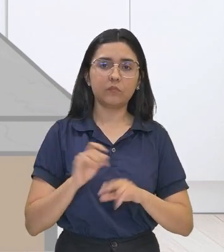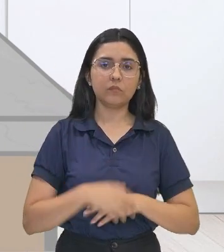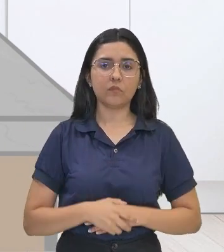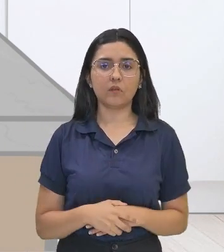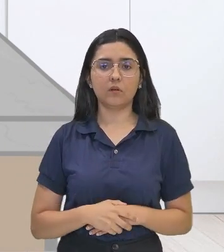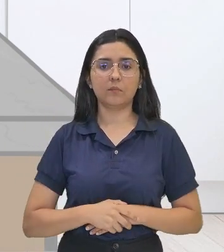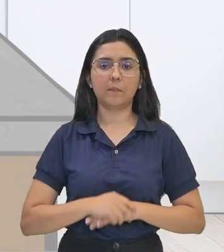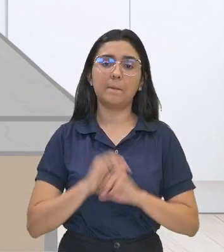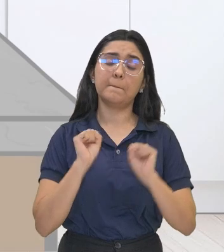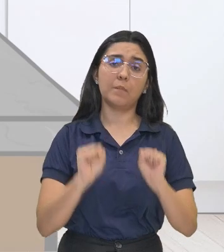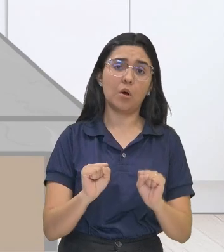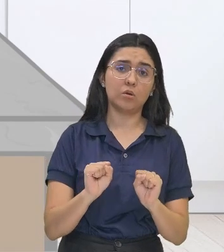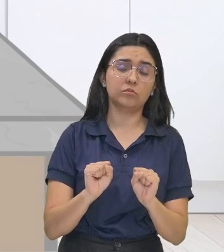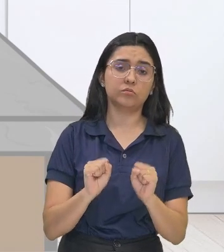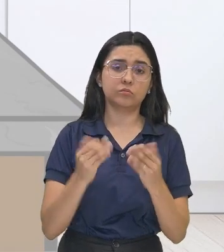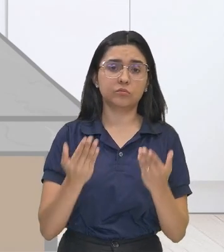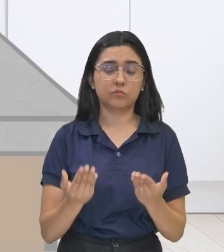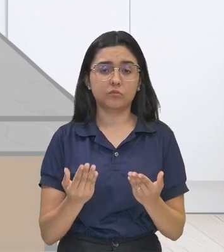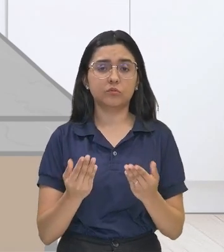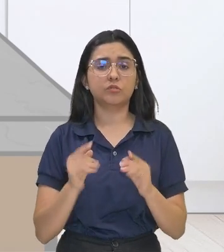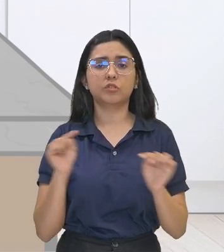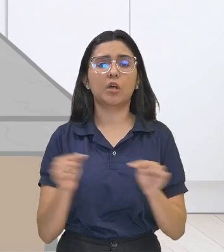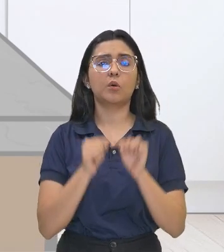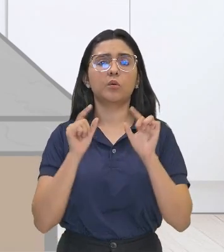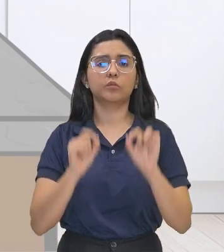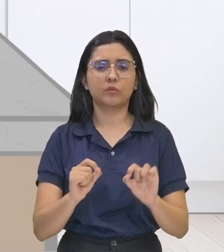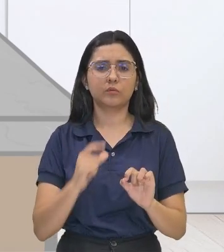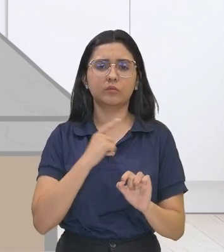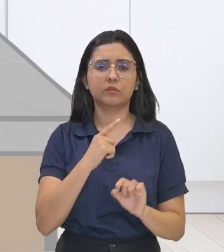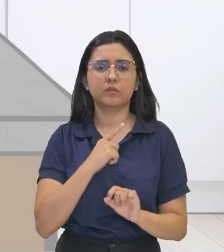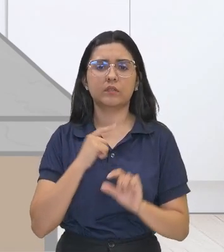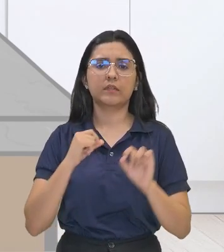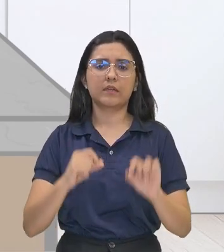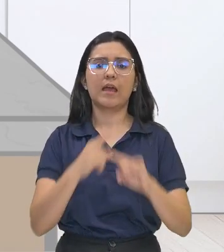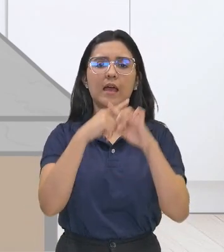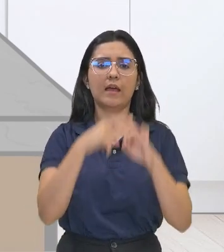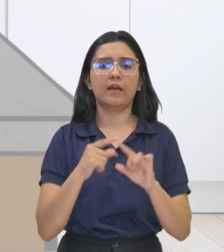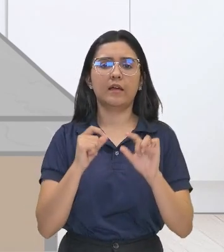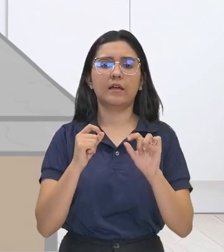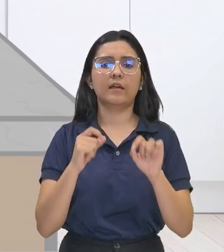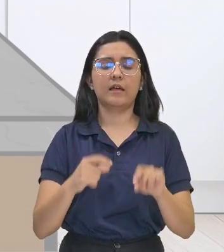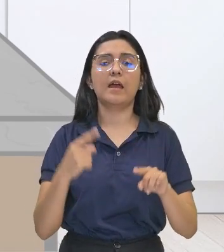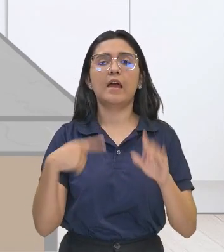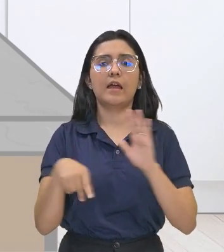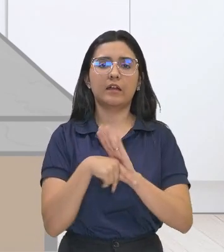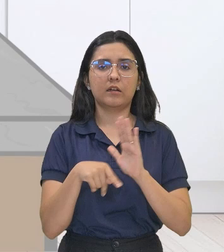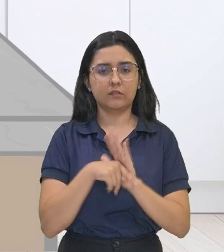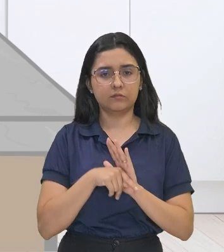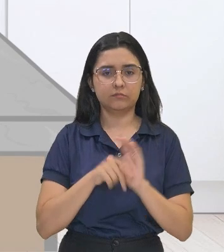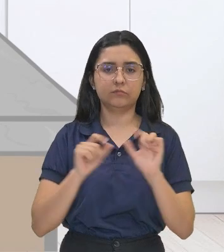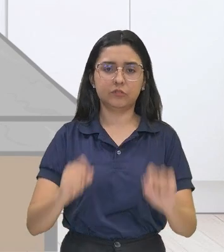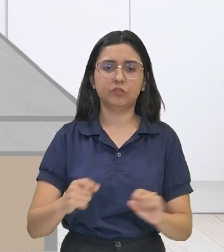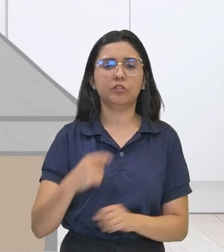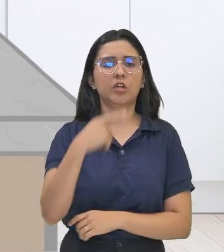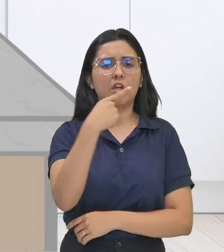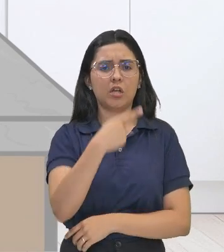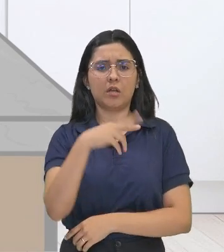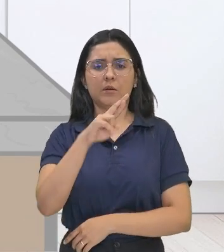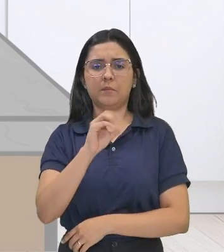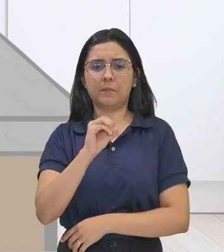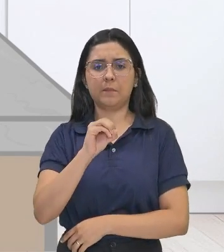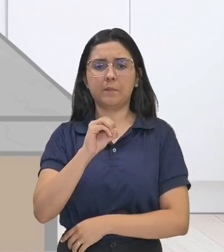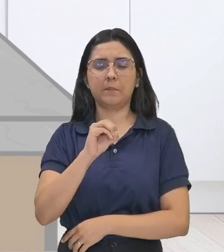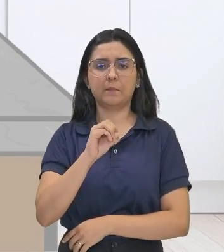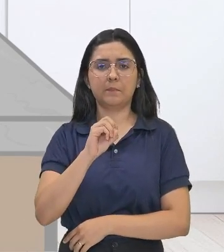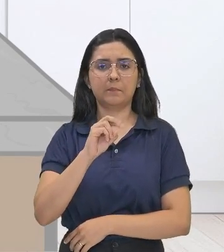eu posso prever, de acordo com algumas regras, que são a regra de Lavoisier e de Proust, de acordo com a proporção e de